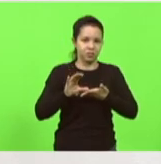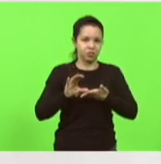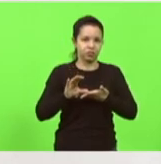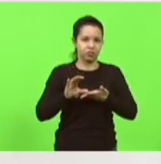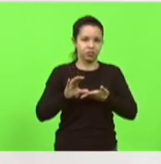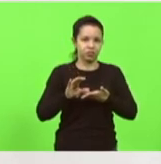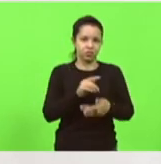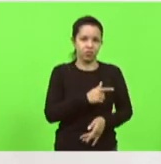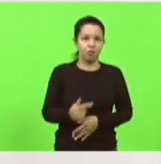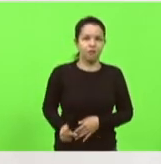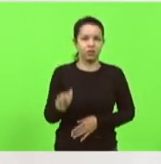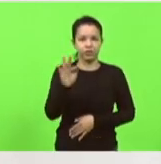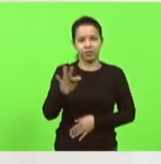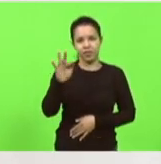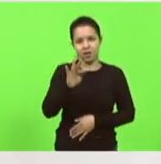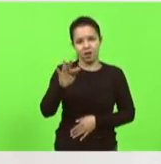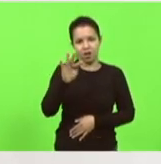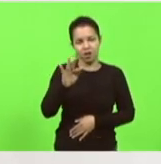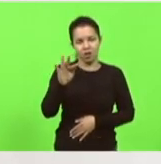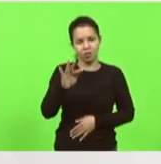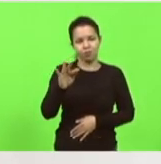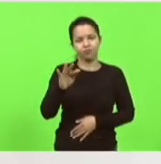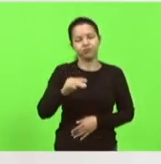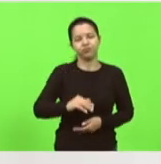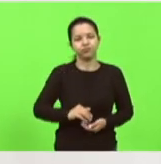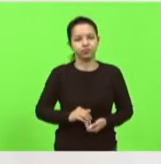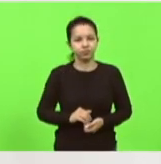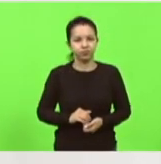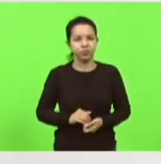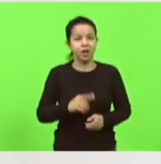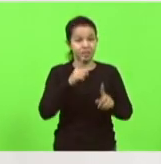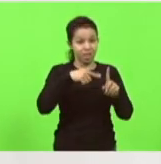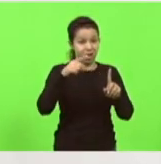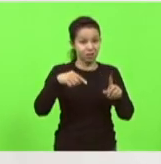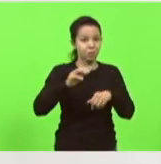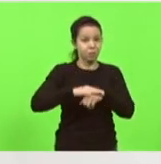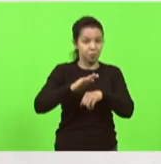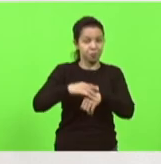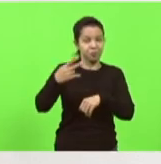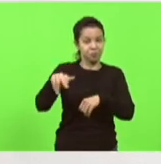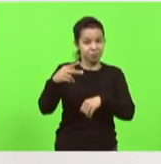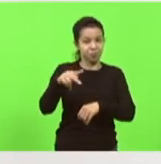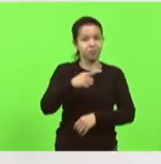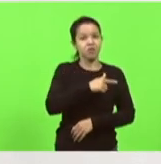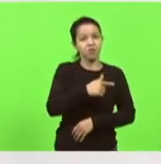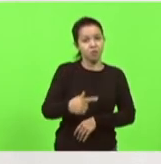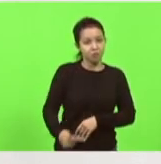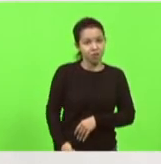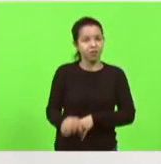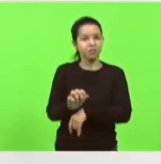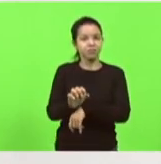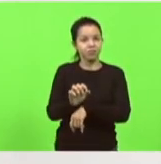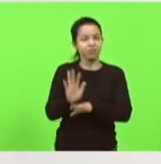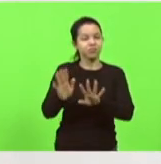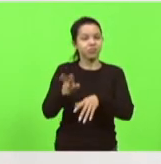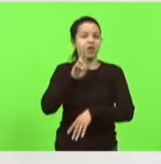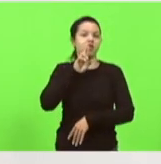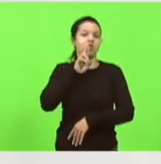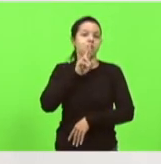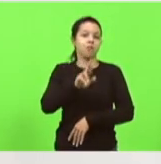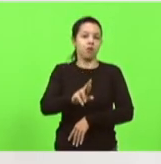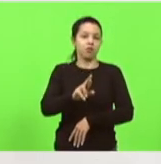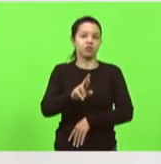combate ao Covid-19. Conforme dados do próprio governo do estado, nos deu em resposta às indagações